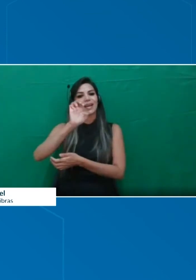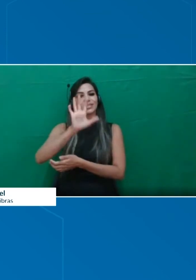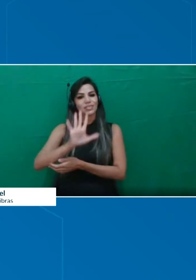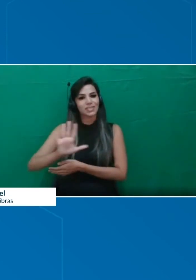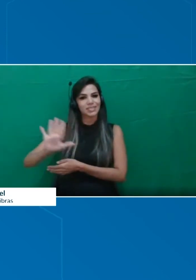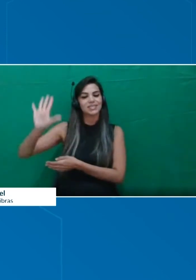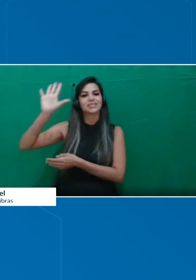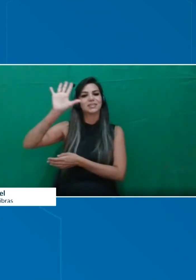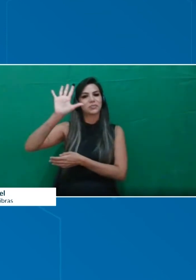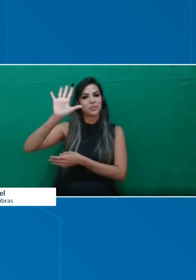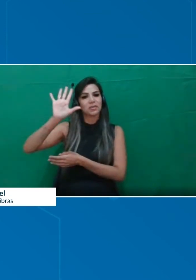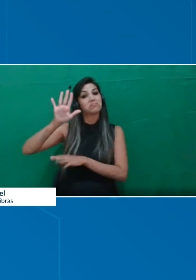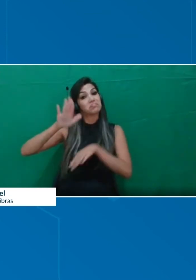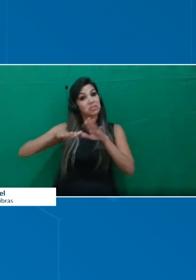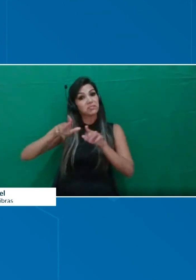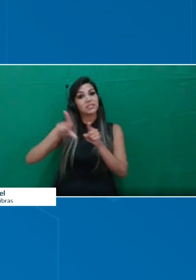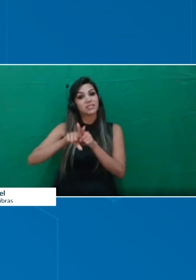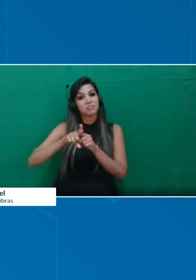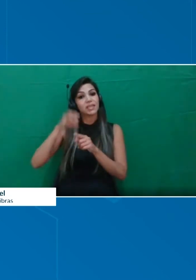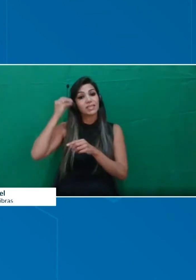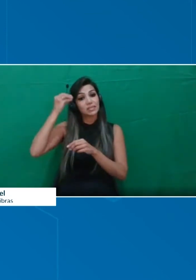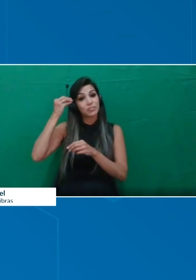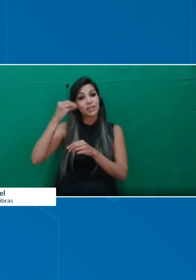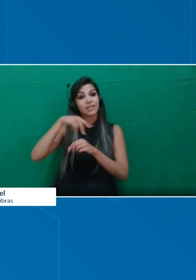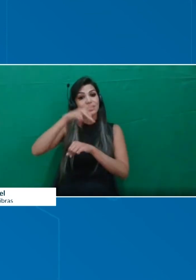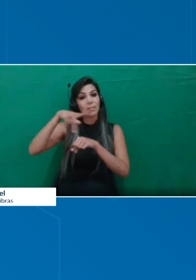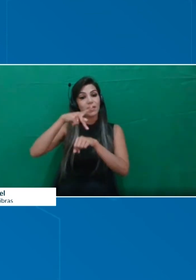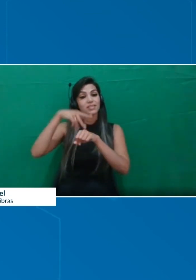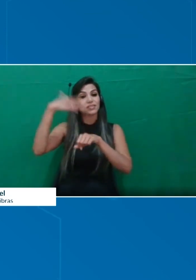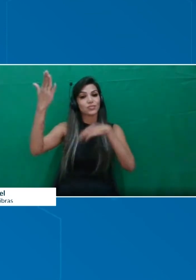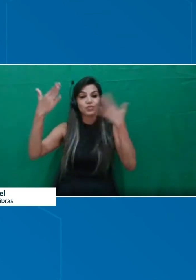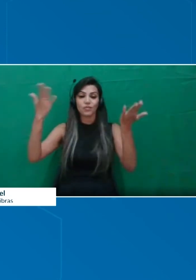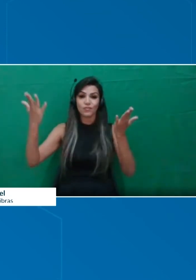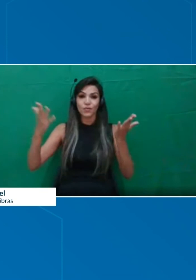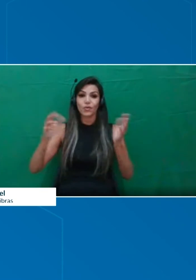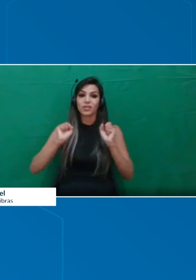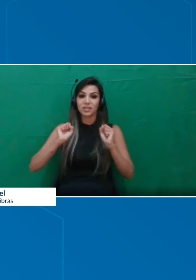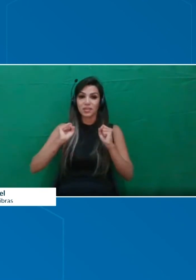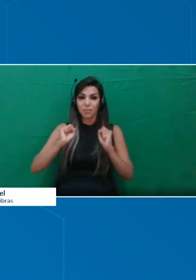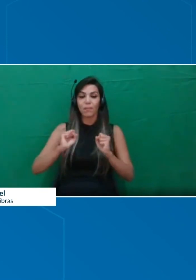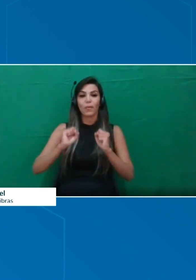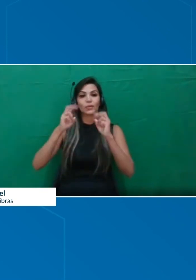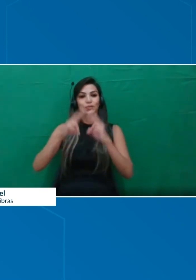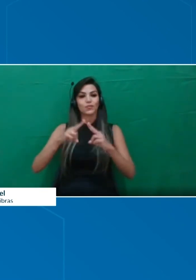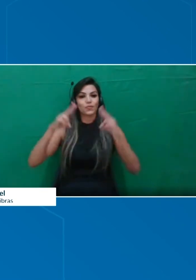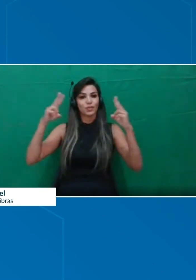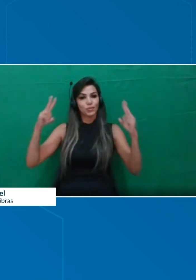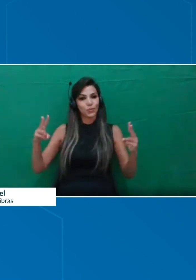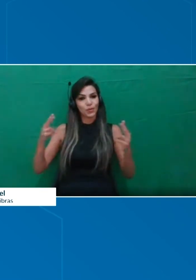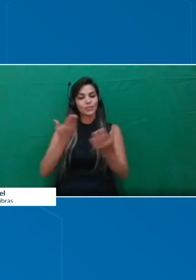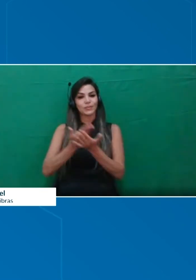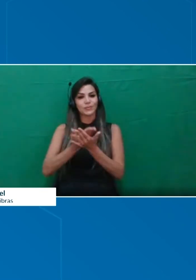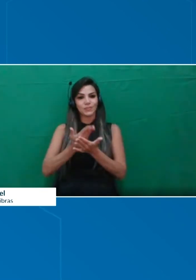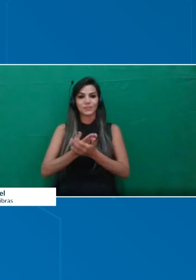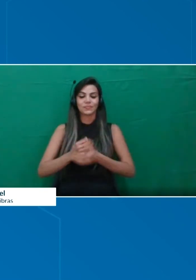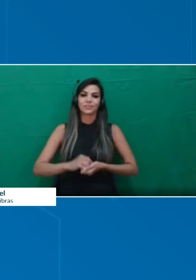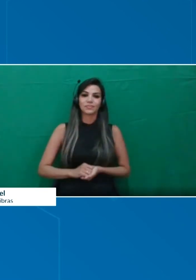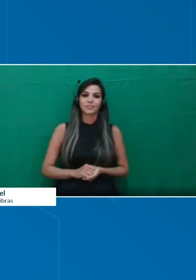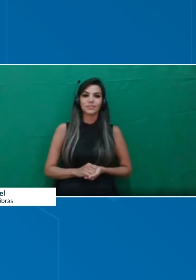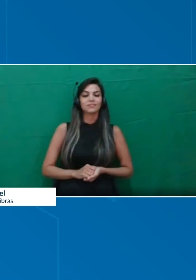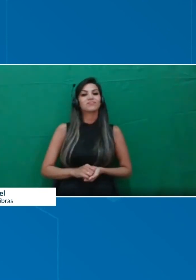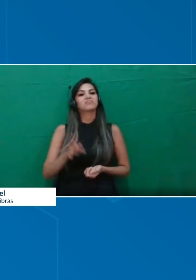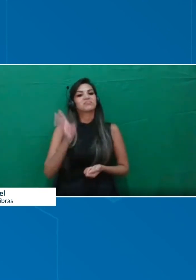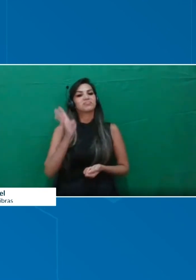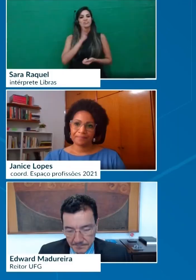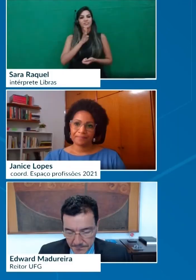experiências internacionais que poderão ser feitas na forma remota dessa forma. Bacana. Agradecer